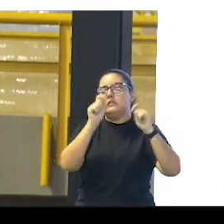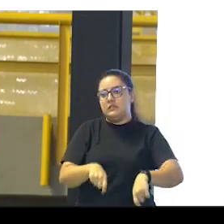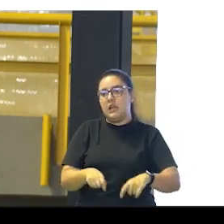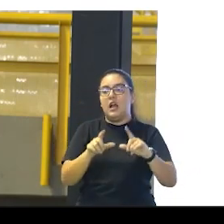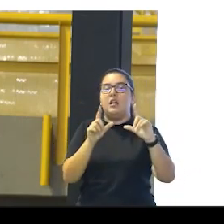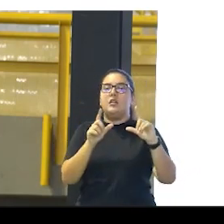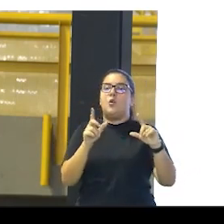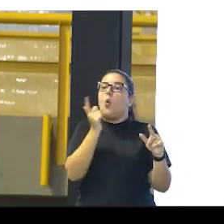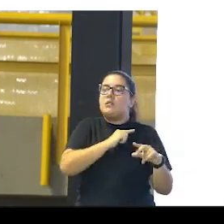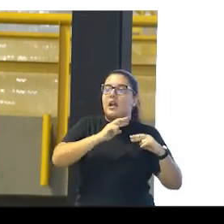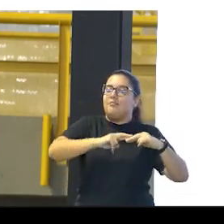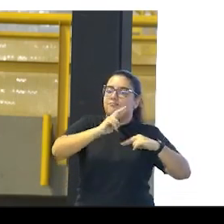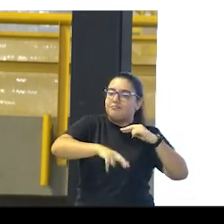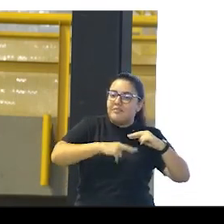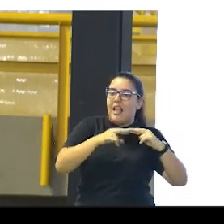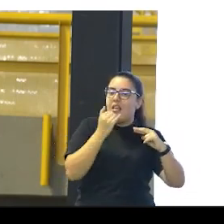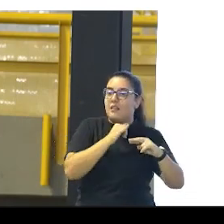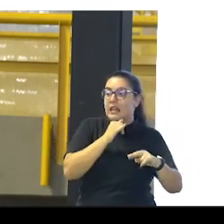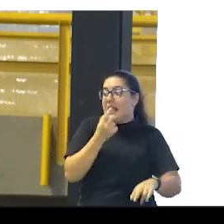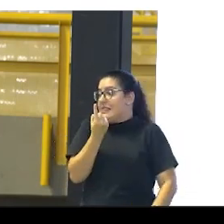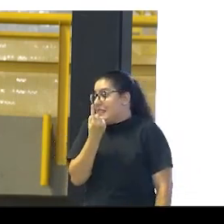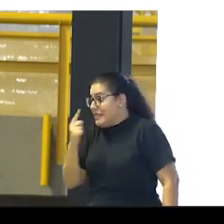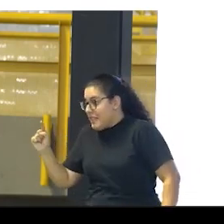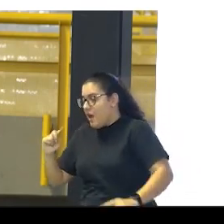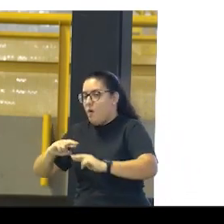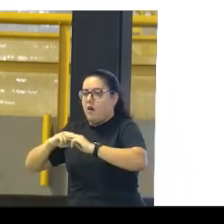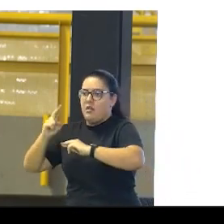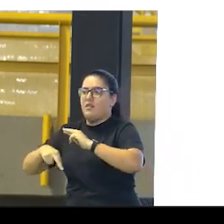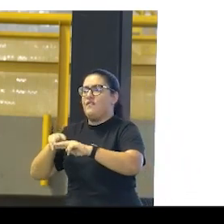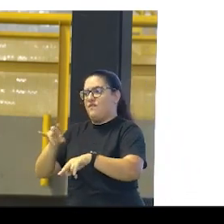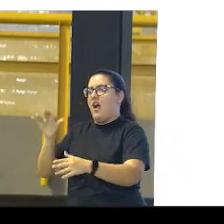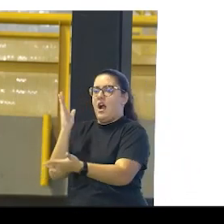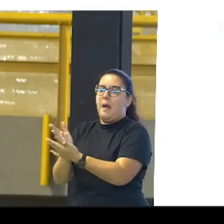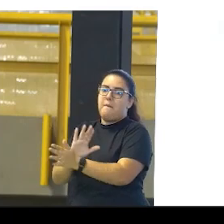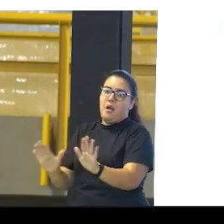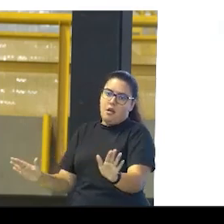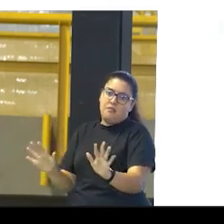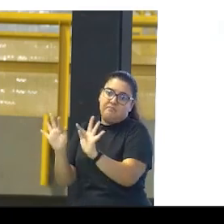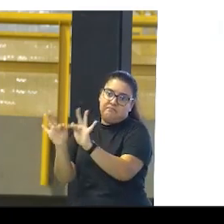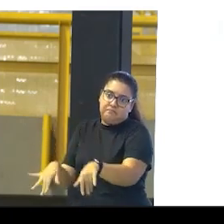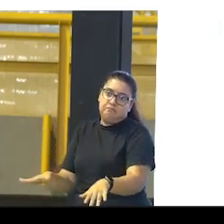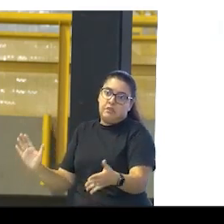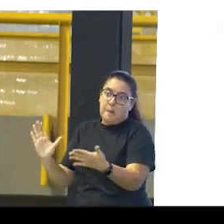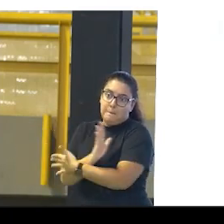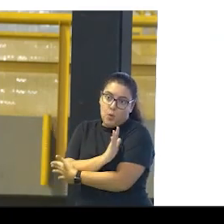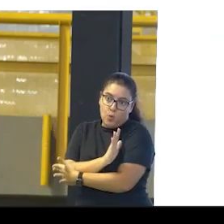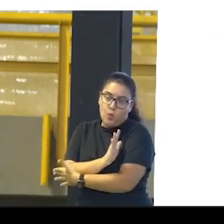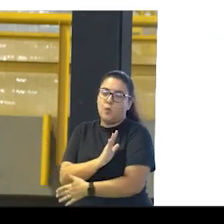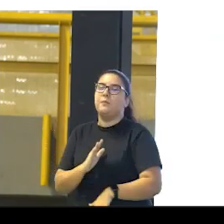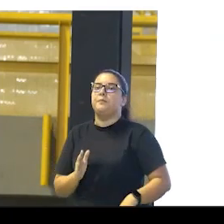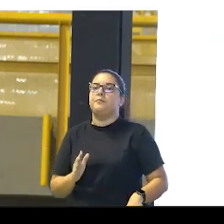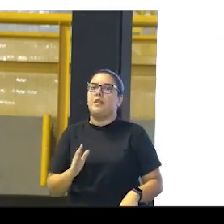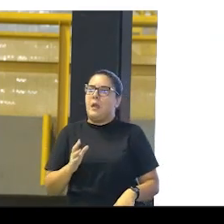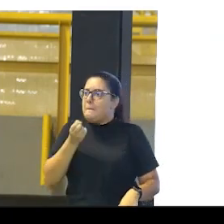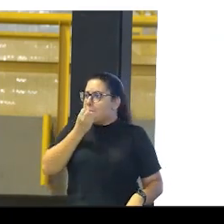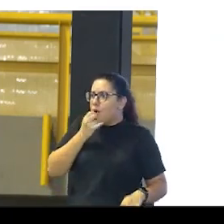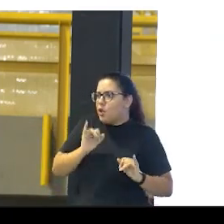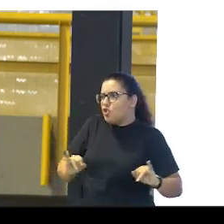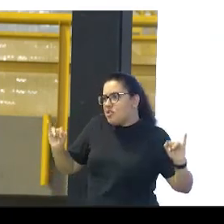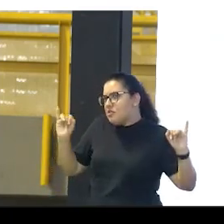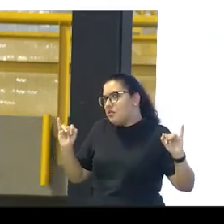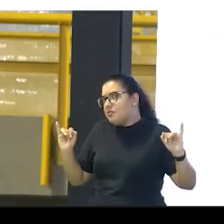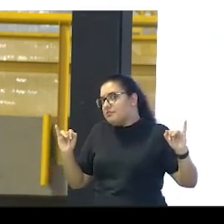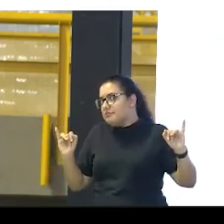de regeneração. Não renováveis, um dia acaba. Mas, professor, isso não é uma boa notícia?